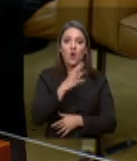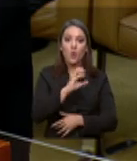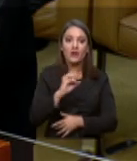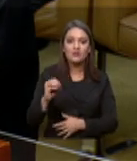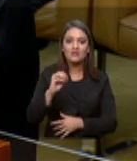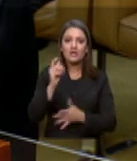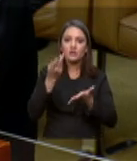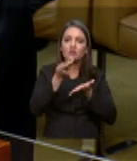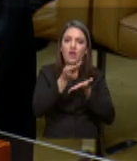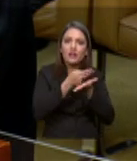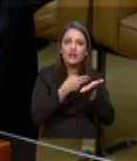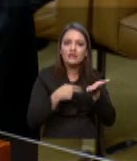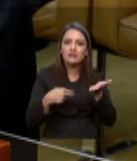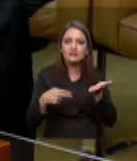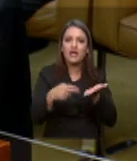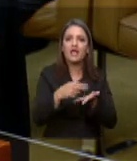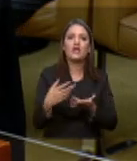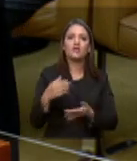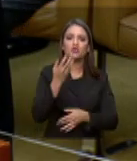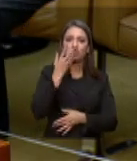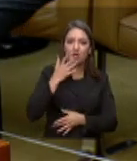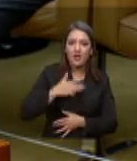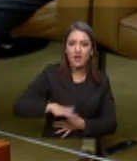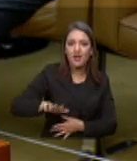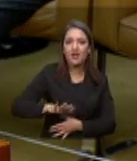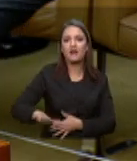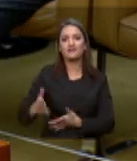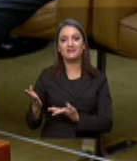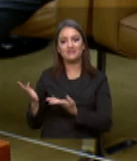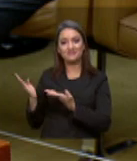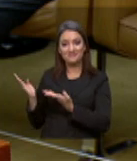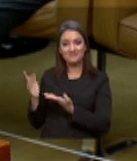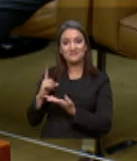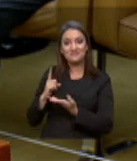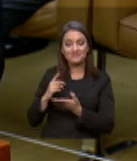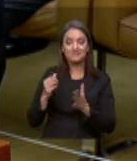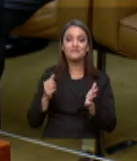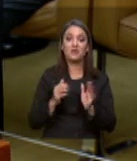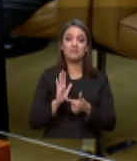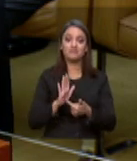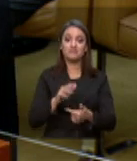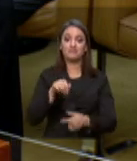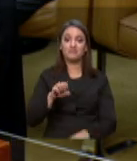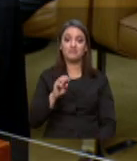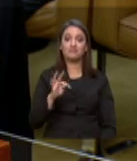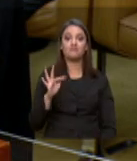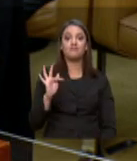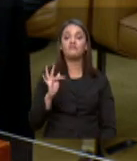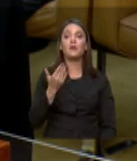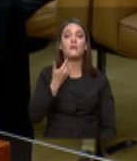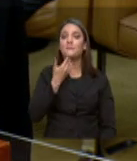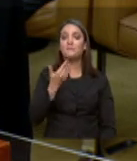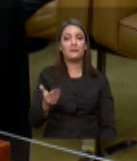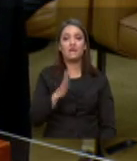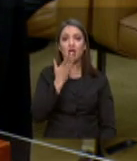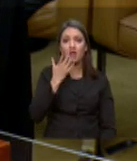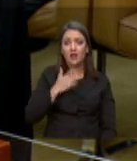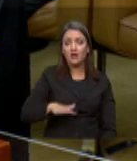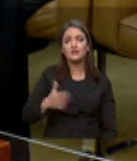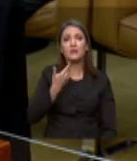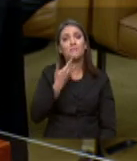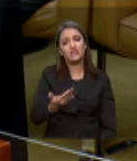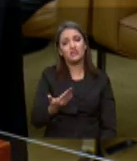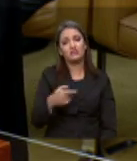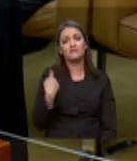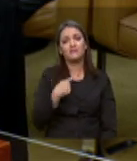no Brasil inteiro que foram protocolados aqui no Supremo Tribunal Federal, pedindo para que tomemos aqui uma